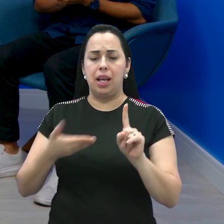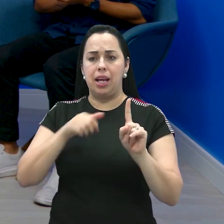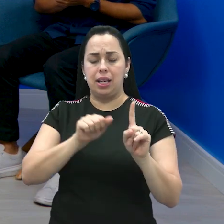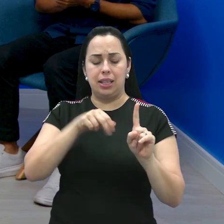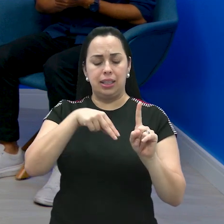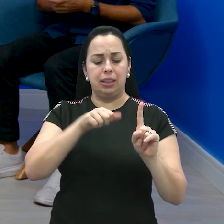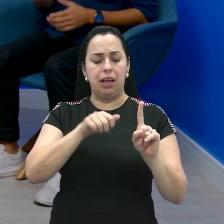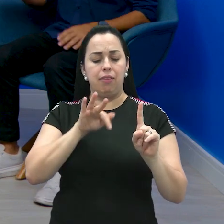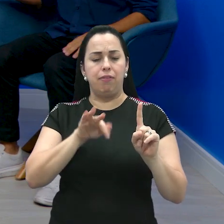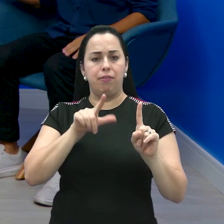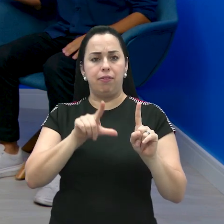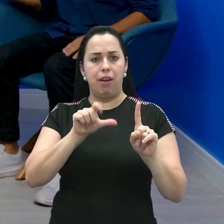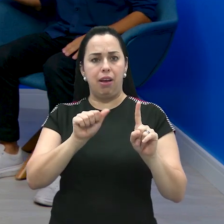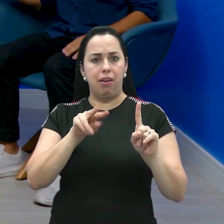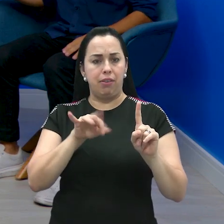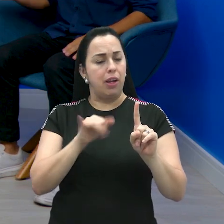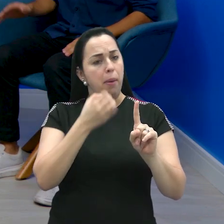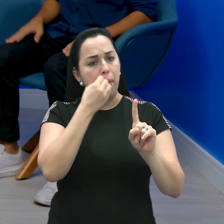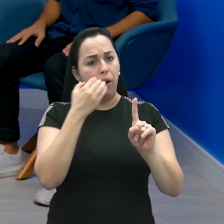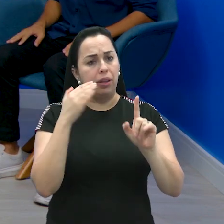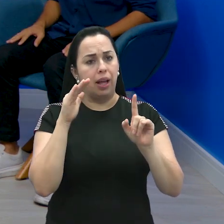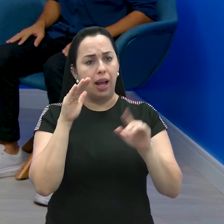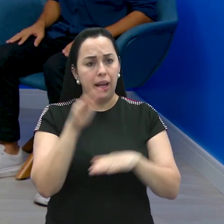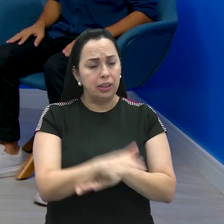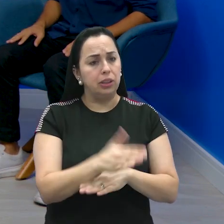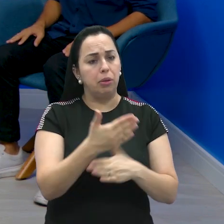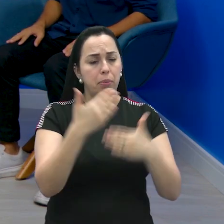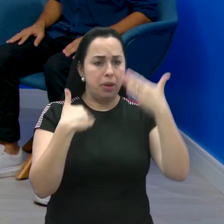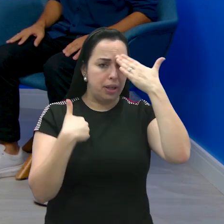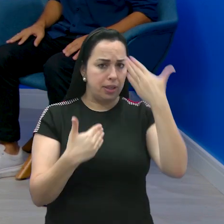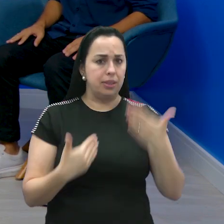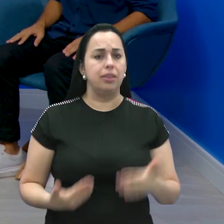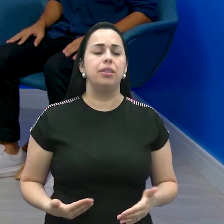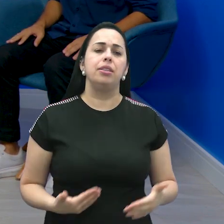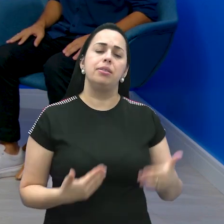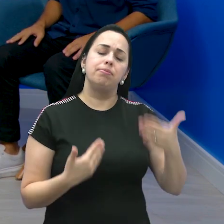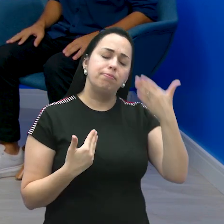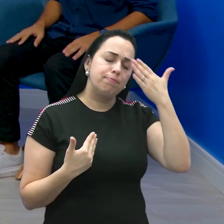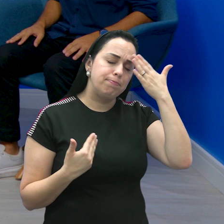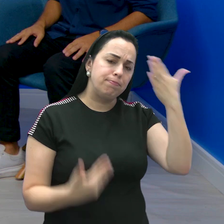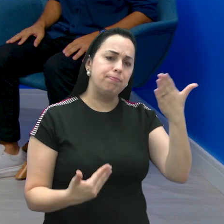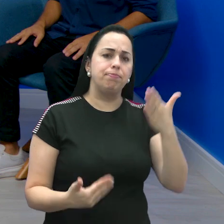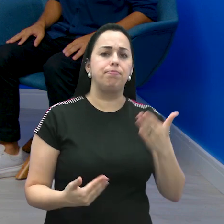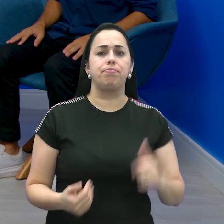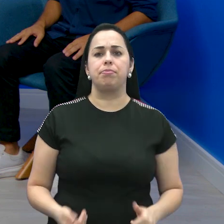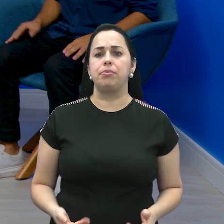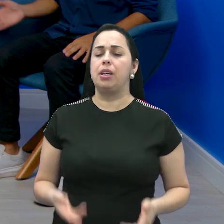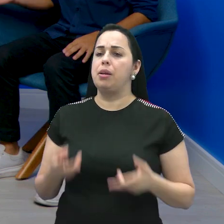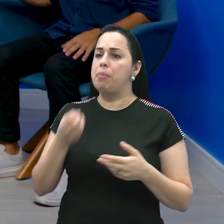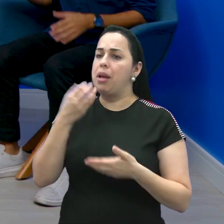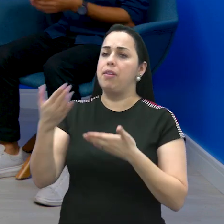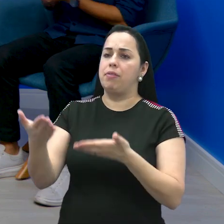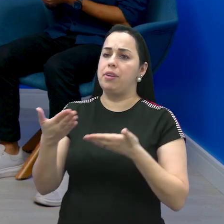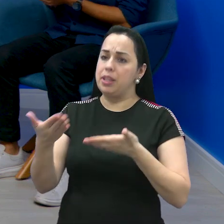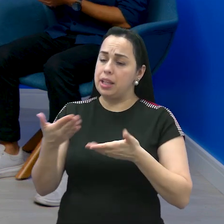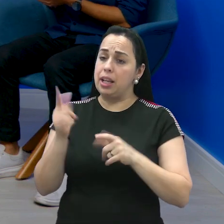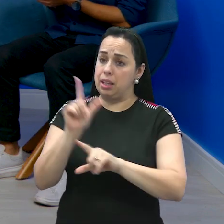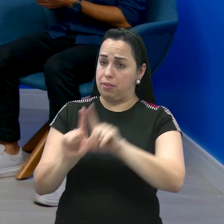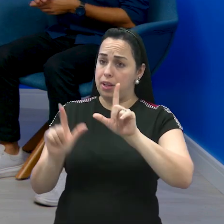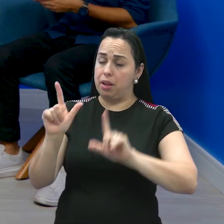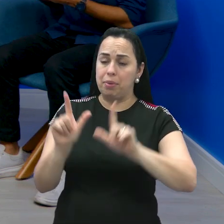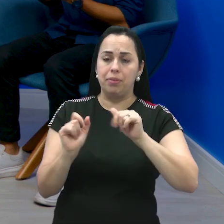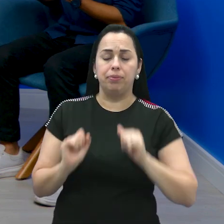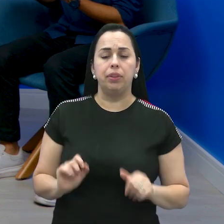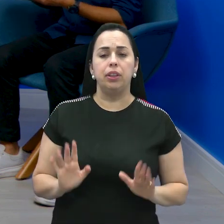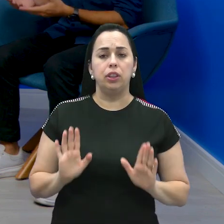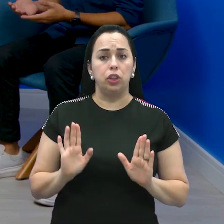Flávia, analista de recursos humanos. Ana, obrigado pela sua participação. Eu que agradeço, muito obrigada. Seja sempre bem-vinda à TV Câmara.